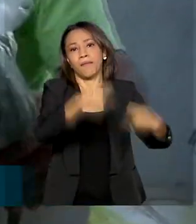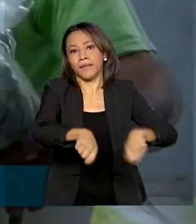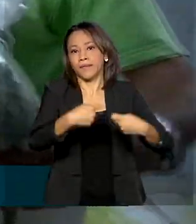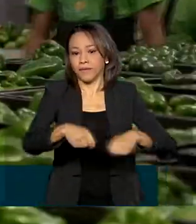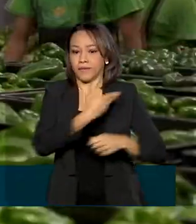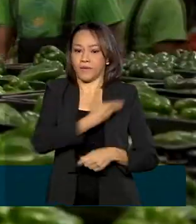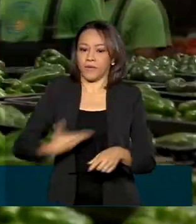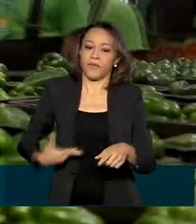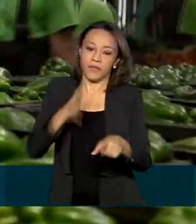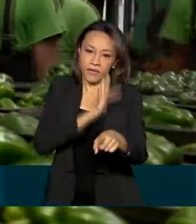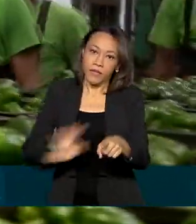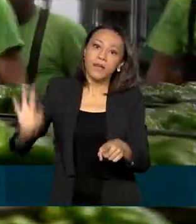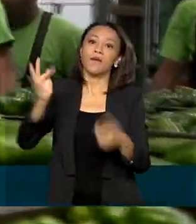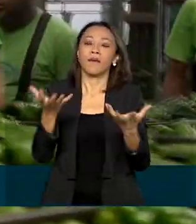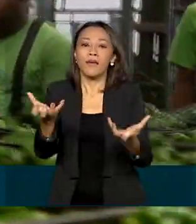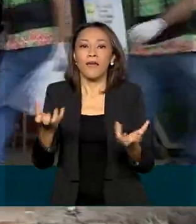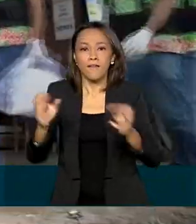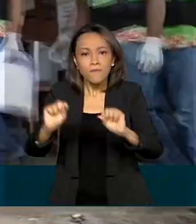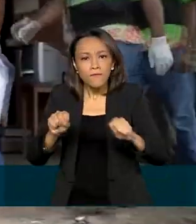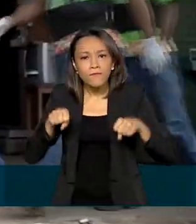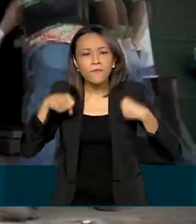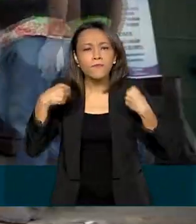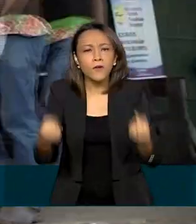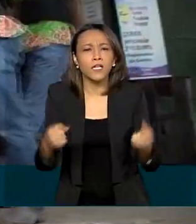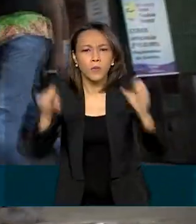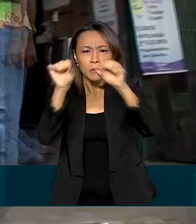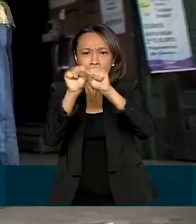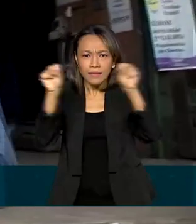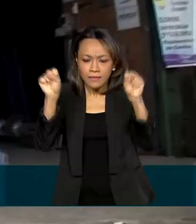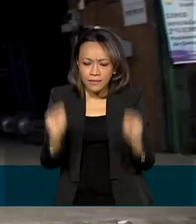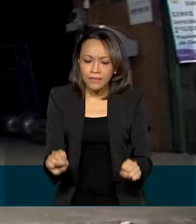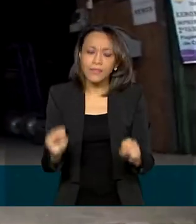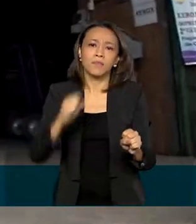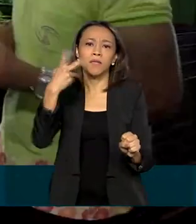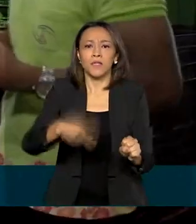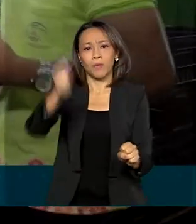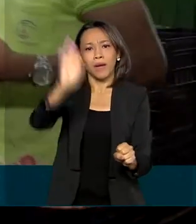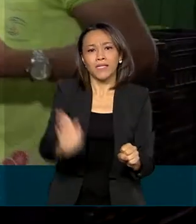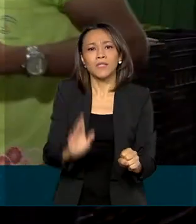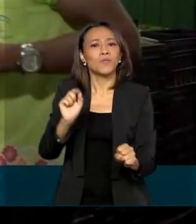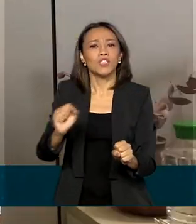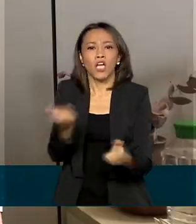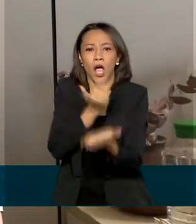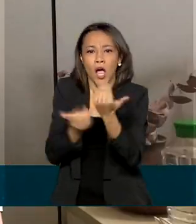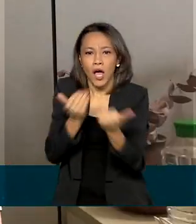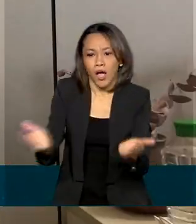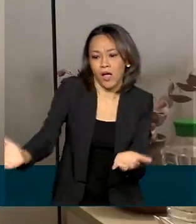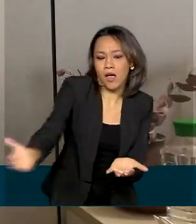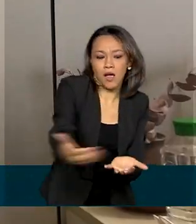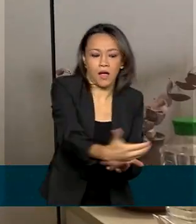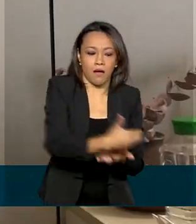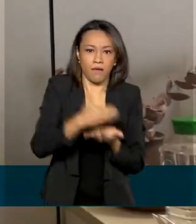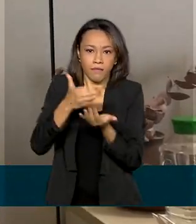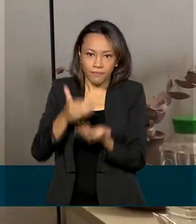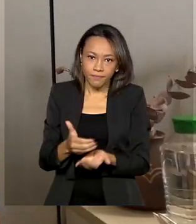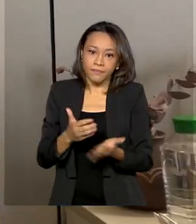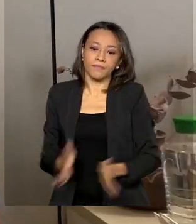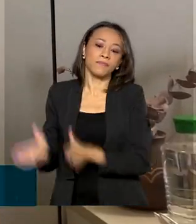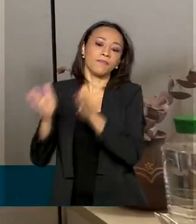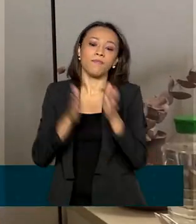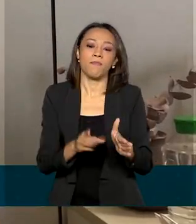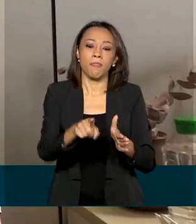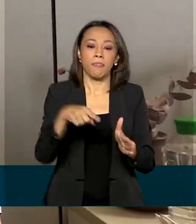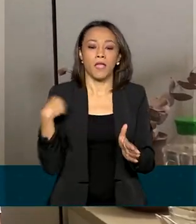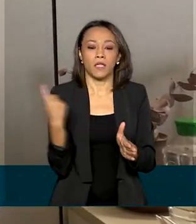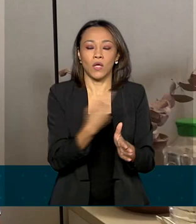federal quer fortalecer a rede brasileira de bancos de alimentos. Nós estamos alçando a